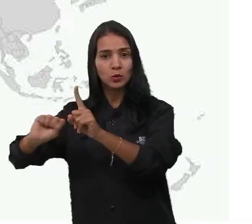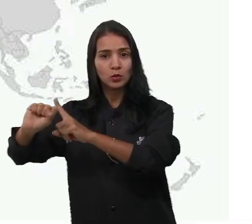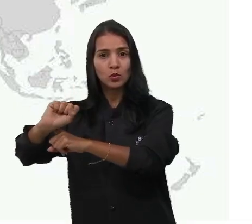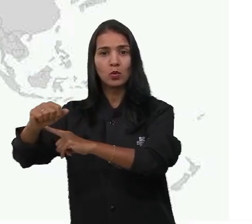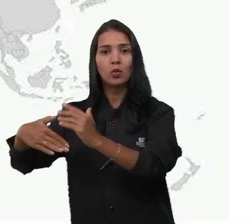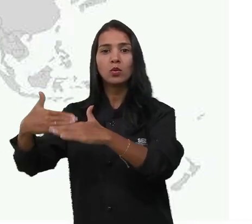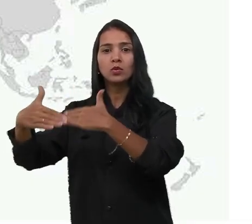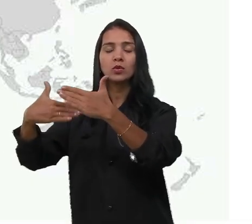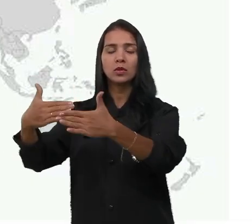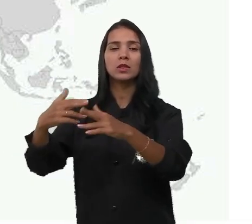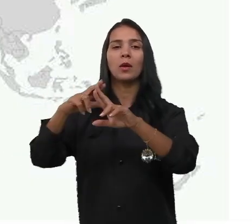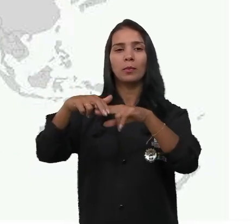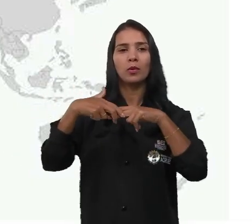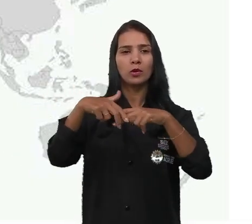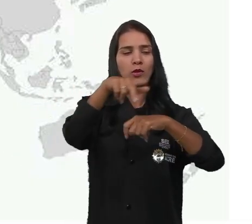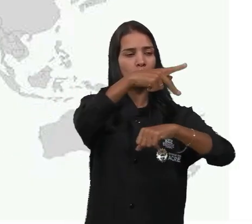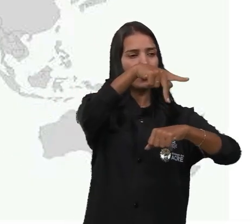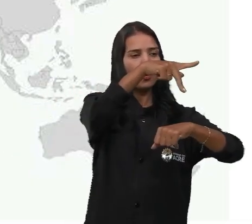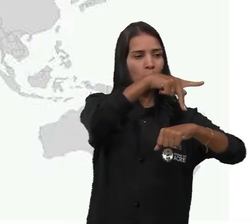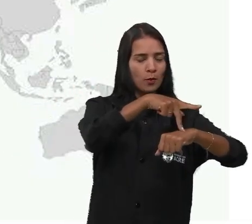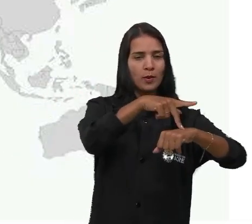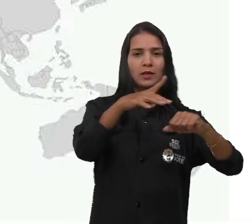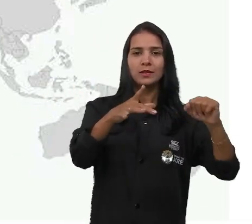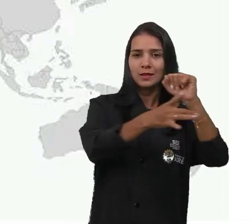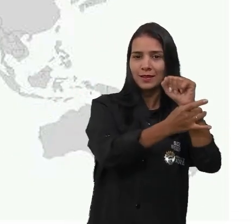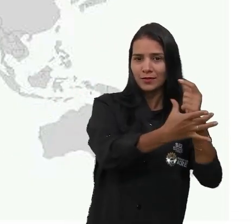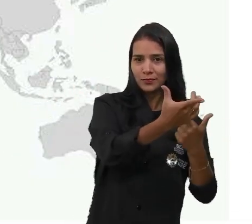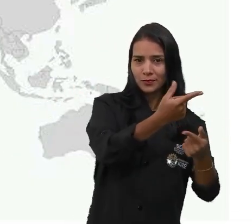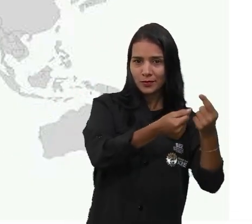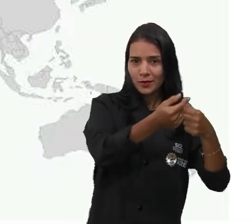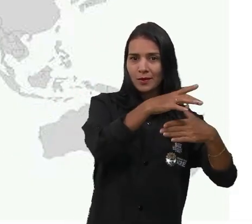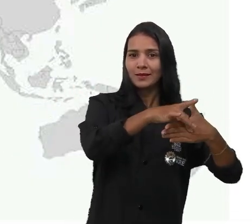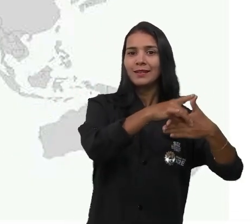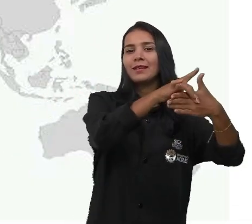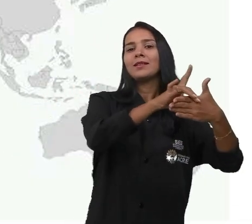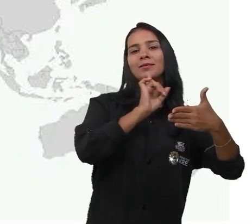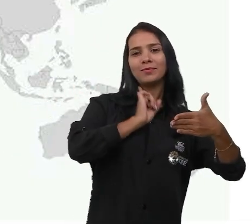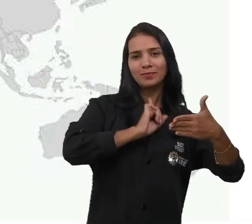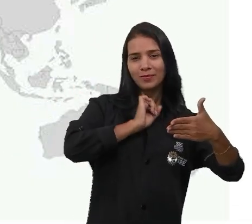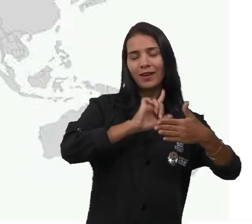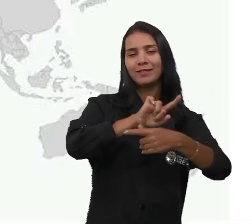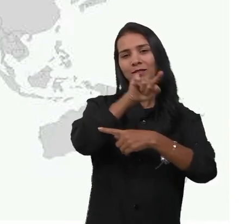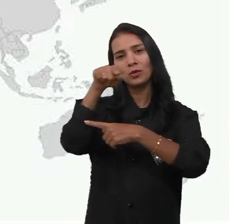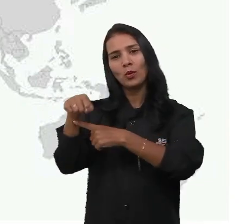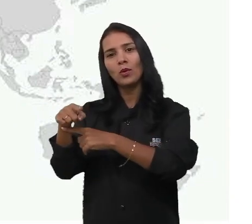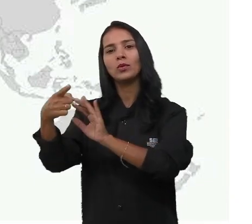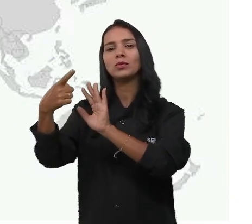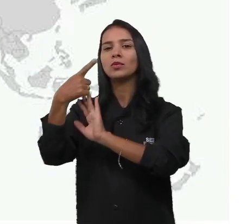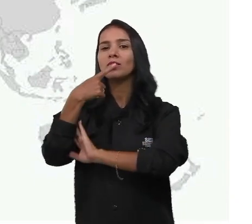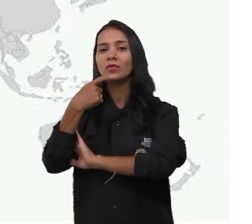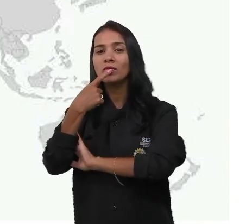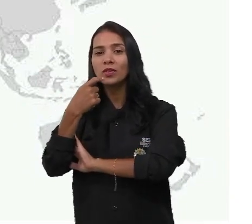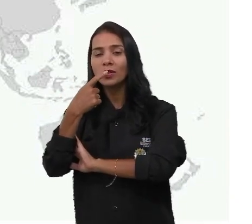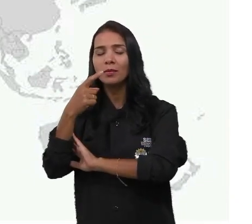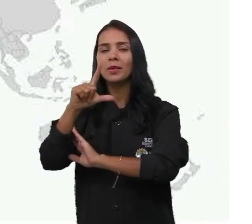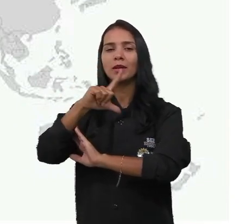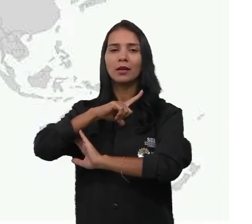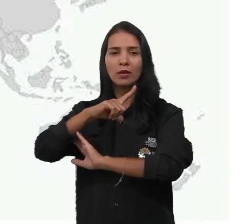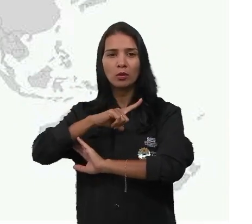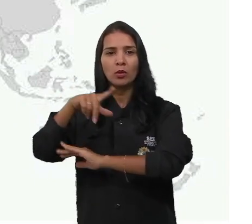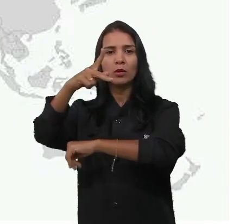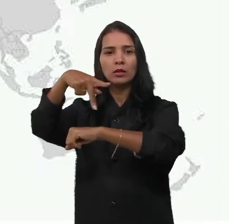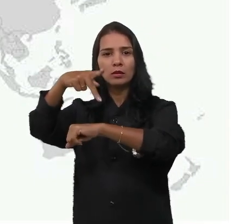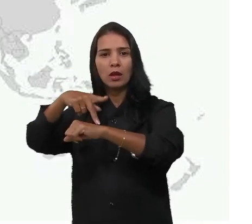países que defendiam aí o capitalismo liderado pelos Estados Unidos e do outro lado nós temos os países